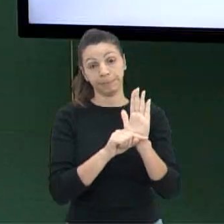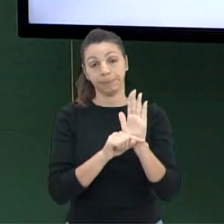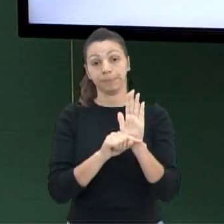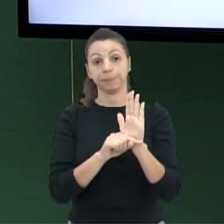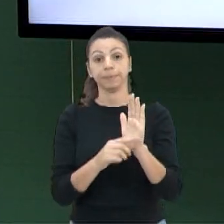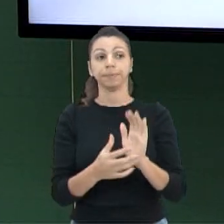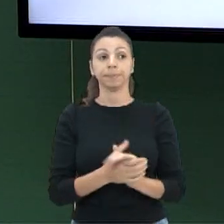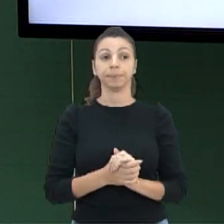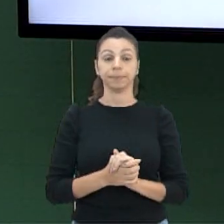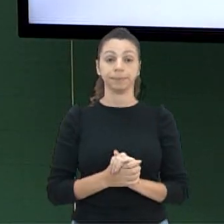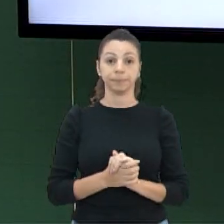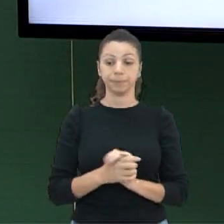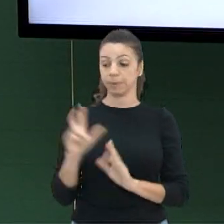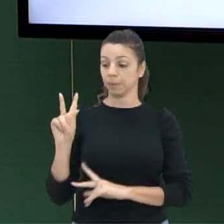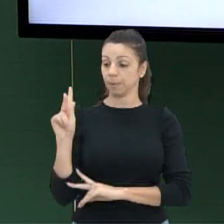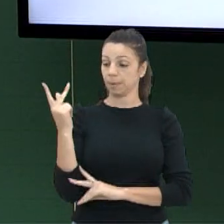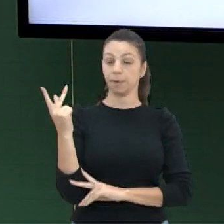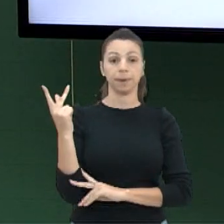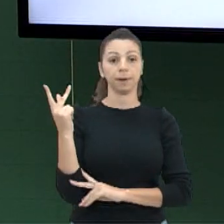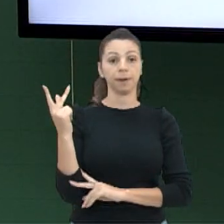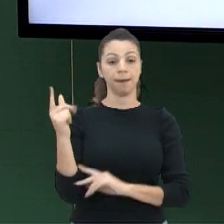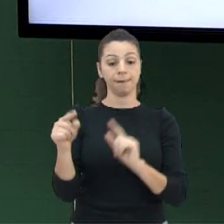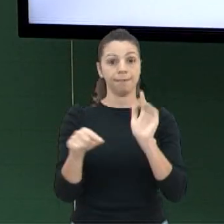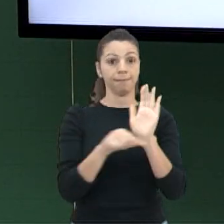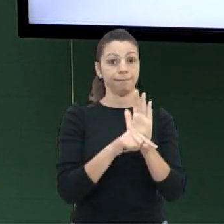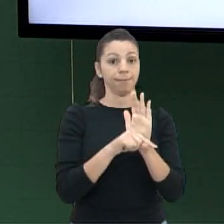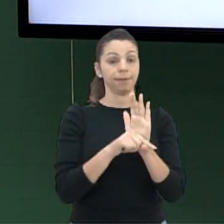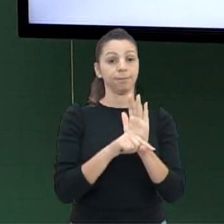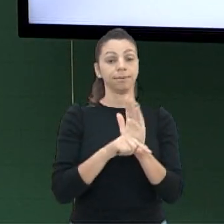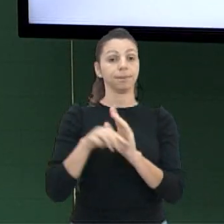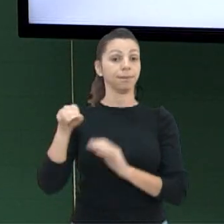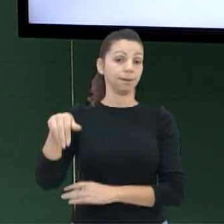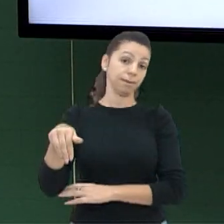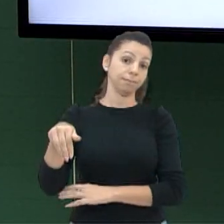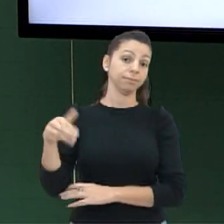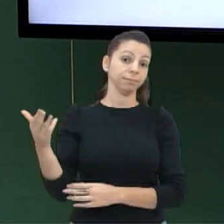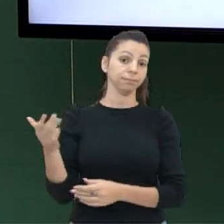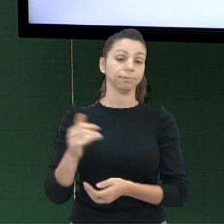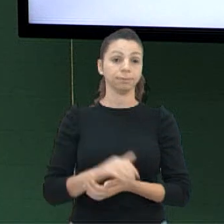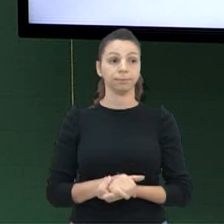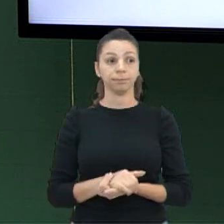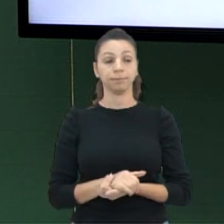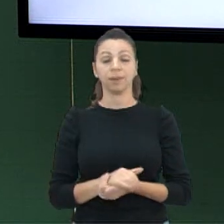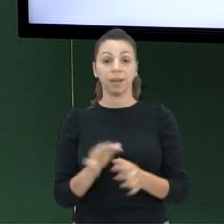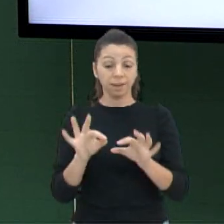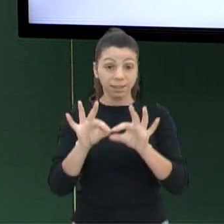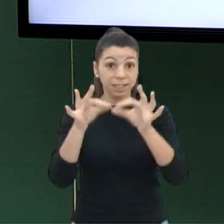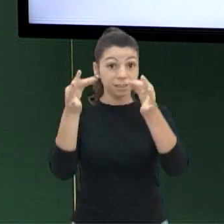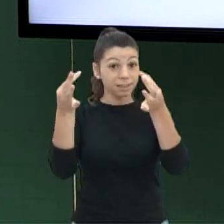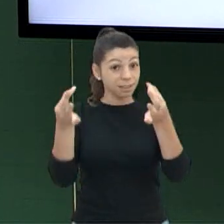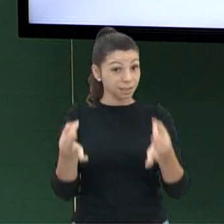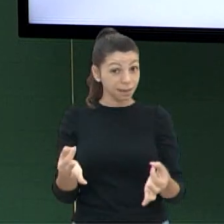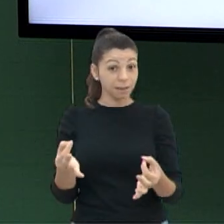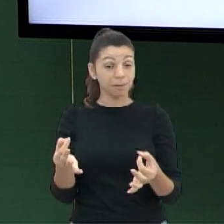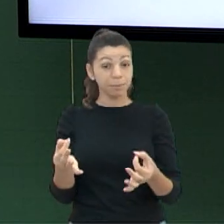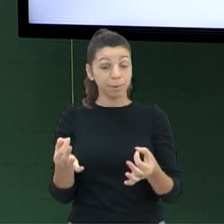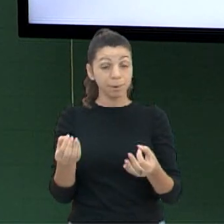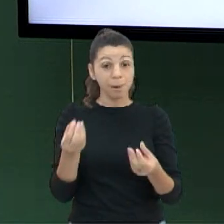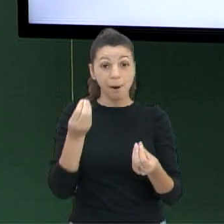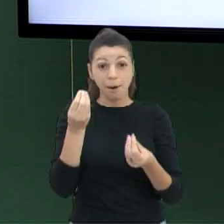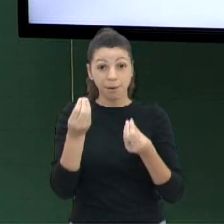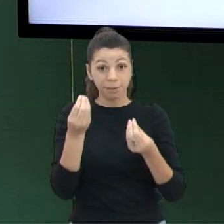A diferença H menos M. Então, como é simples eu poder